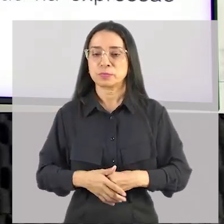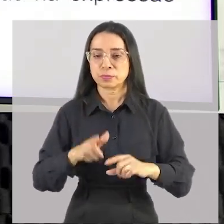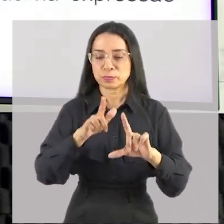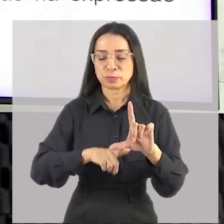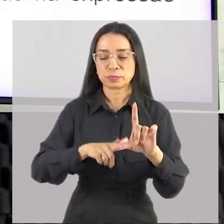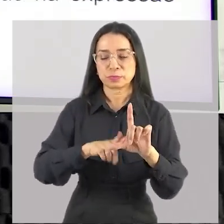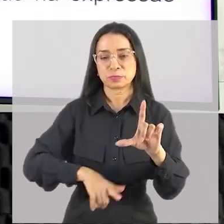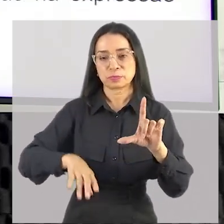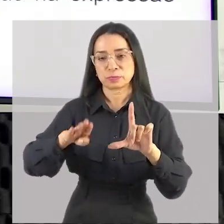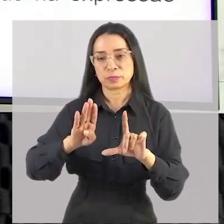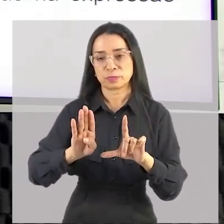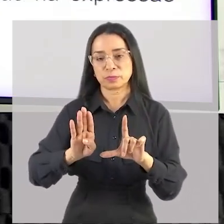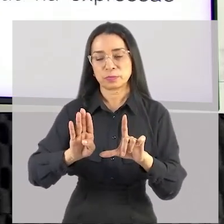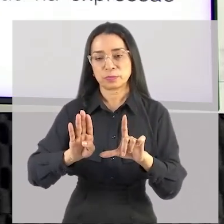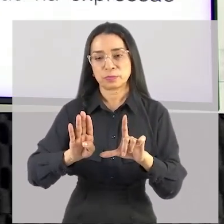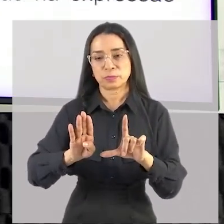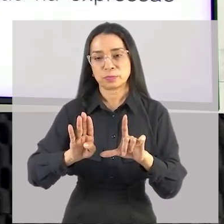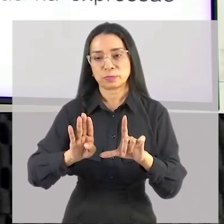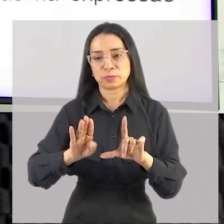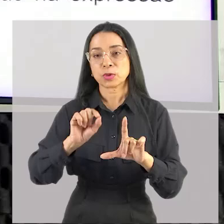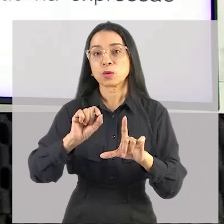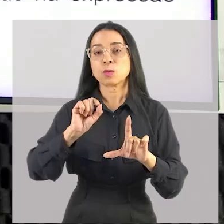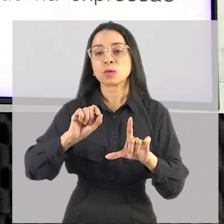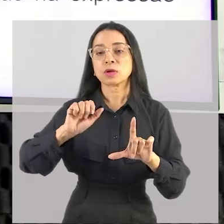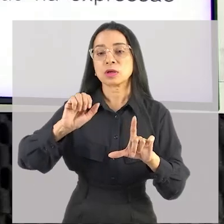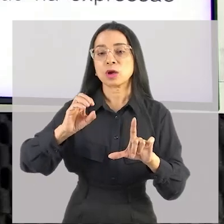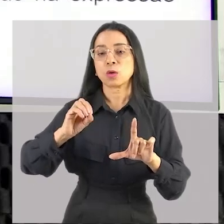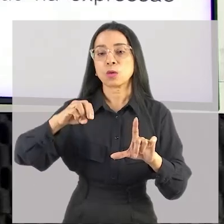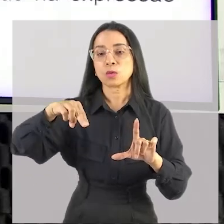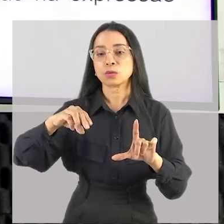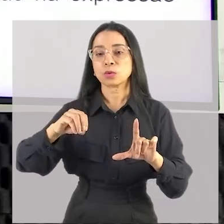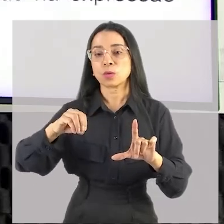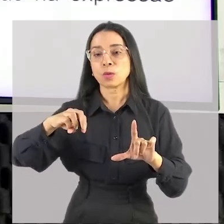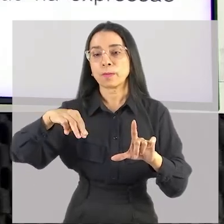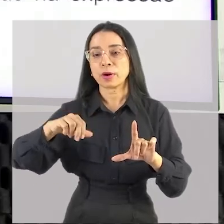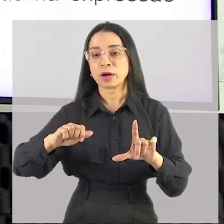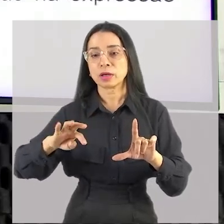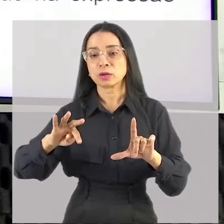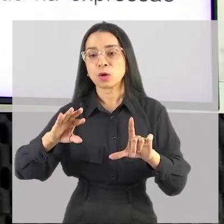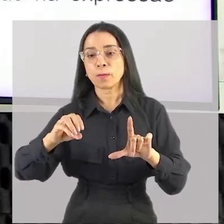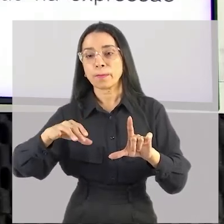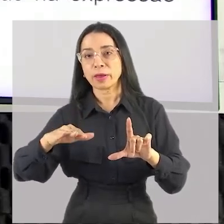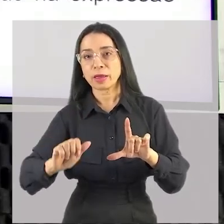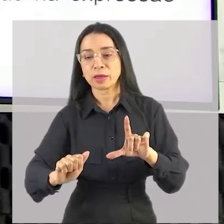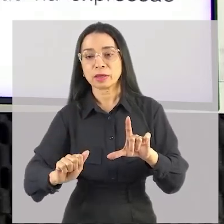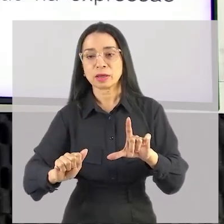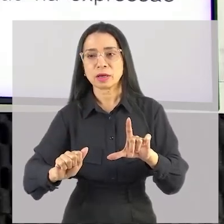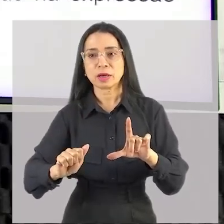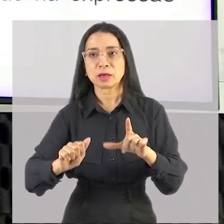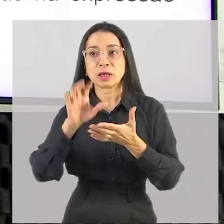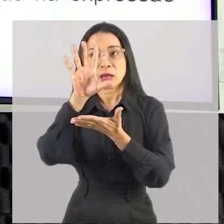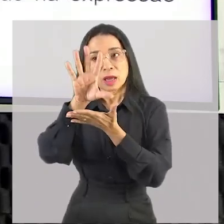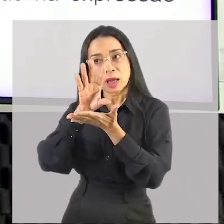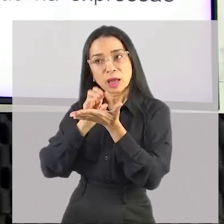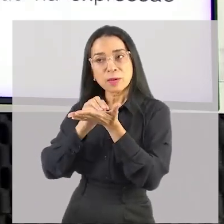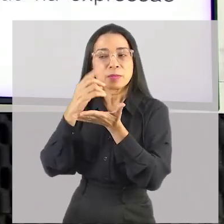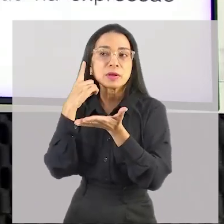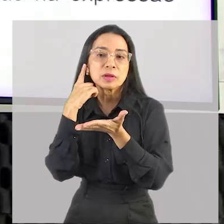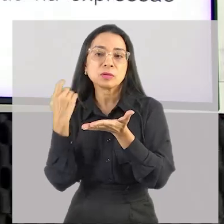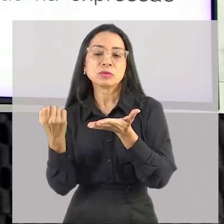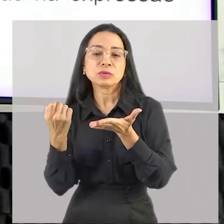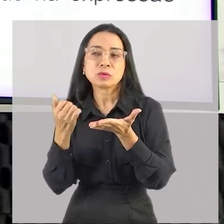Onomatopeia e hipérbole. O que é onomatopeia? É aquela figura de linguagem que imita os sons. Exemplo aqui,